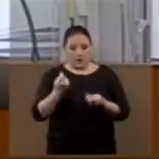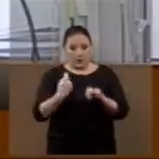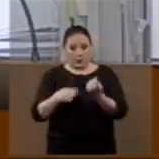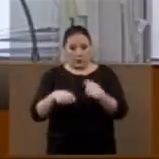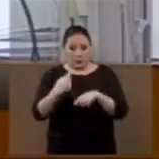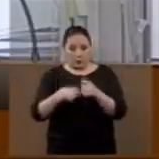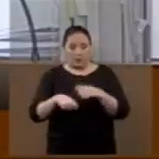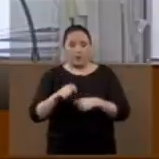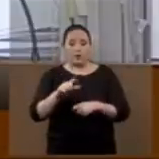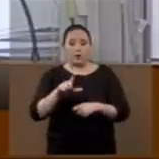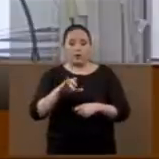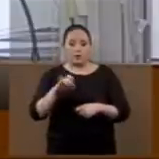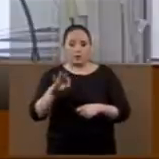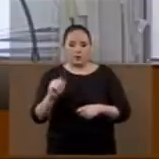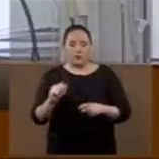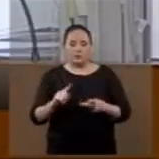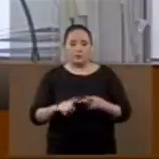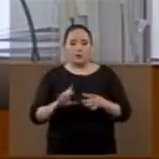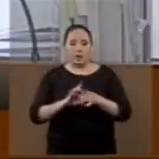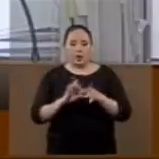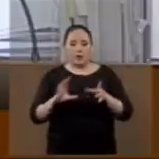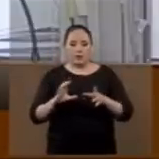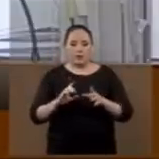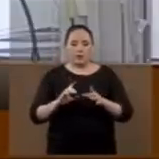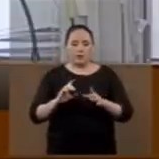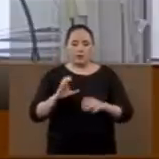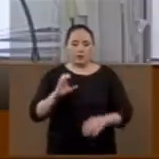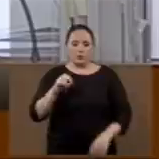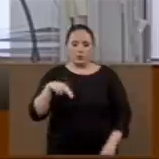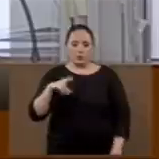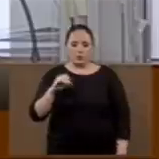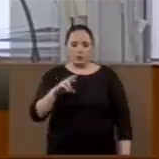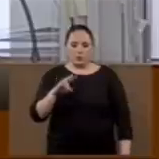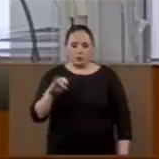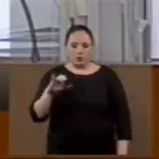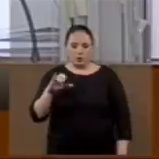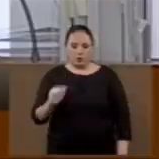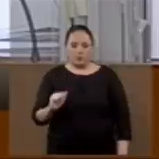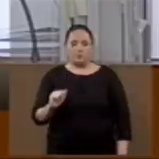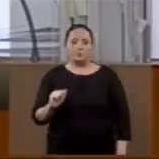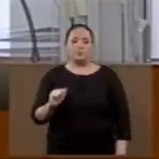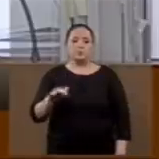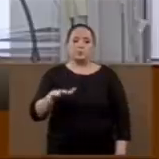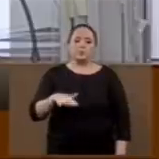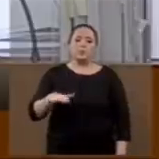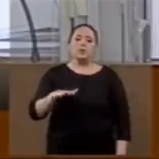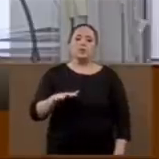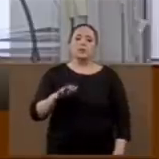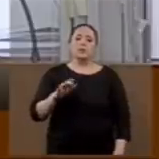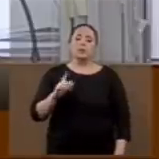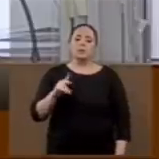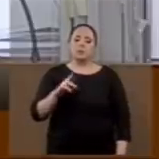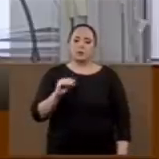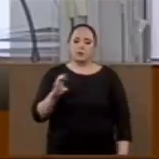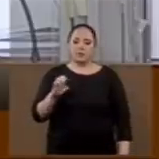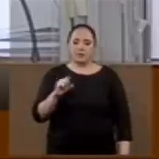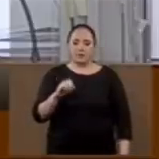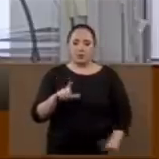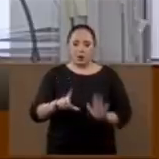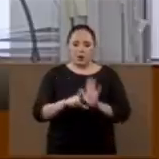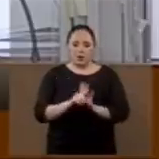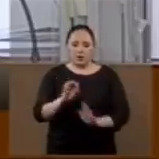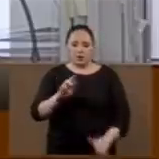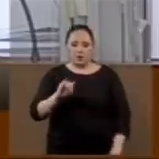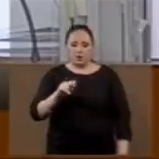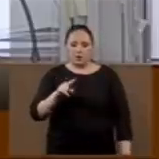lícita, da livre concorrência, conciliando com a garantia do devido processo legal tributário e da inafastabilidade da